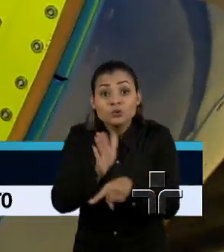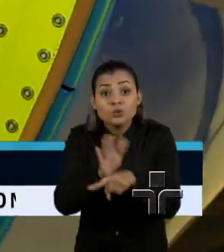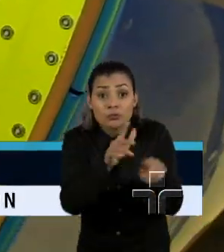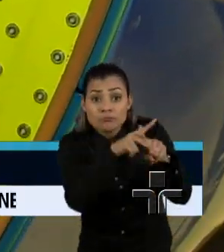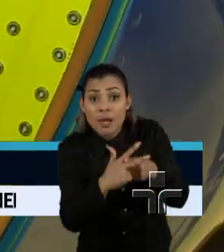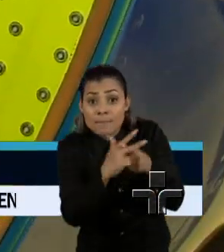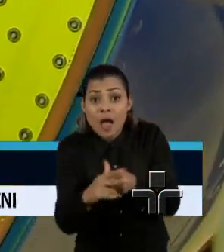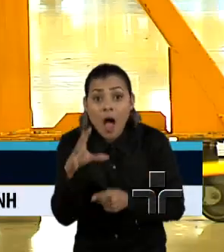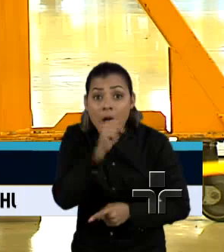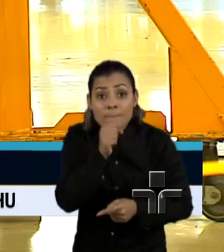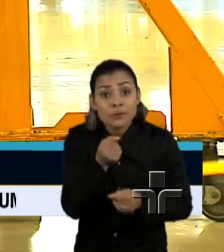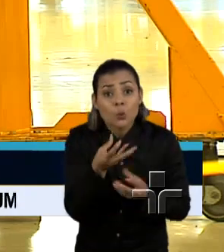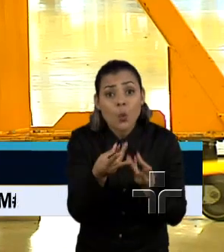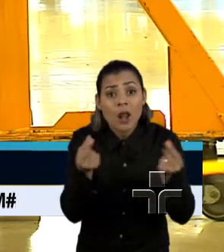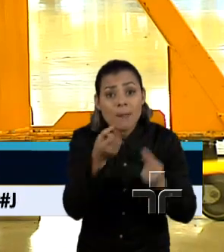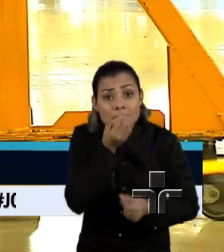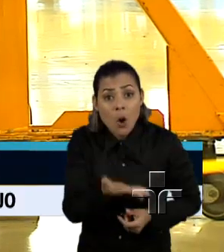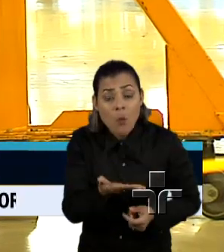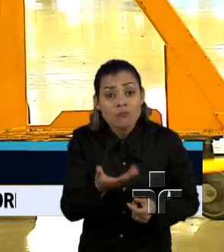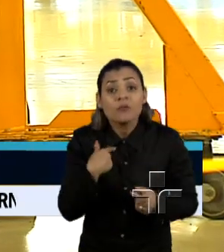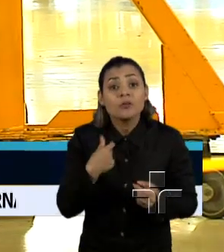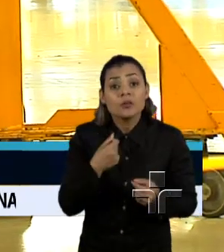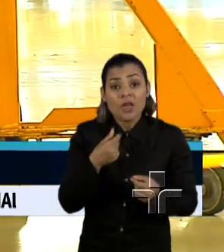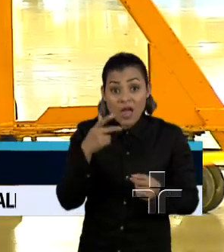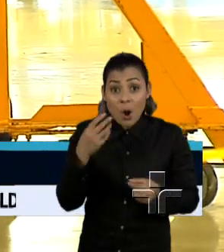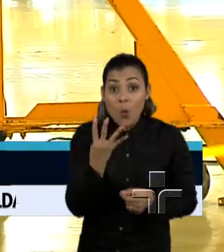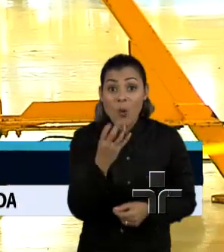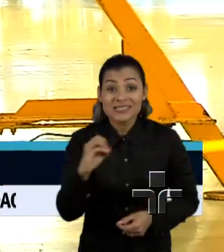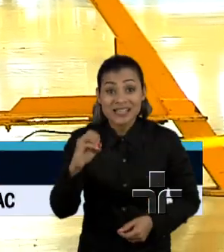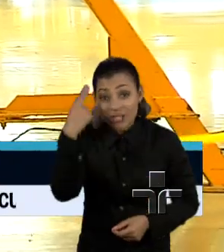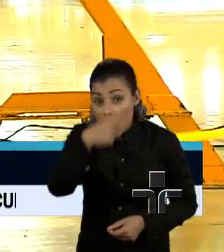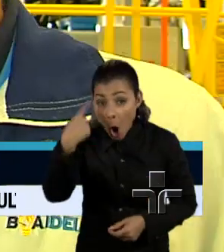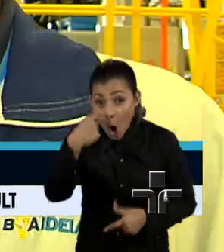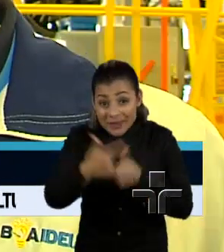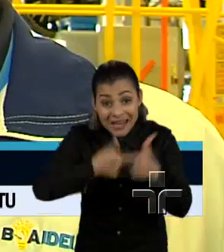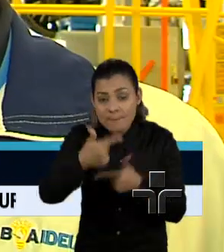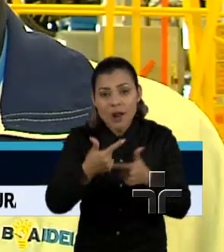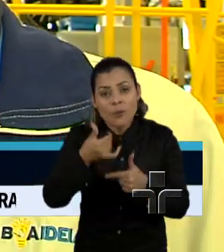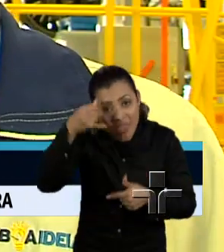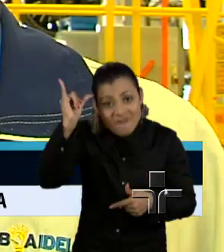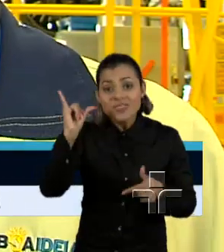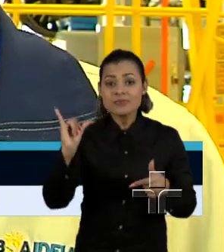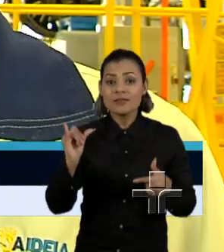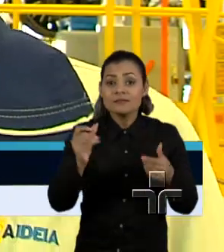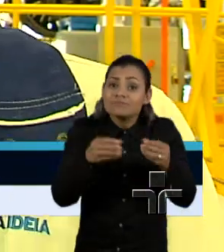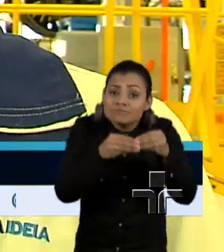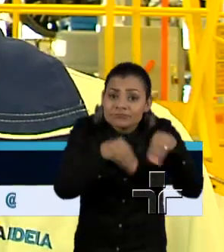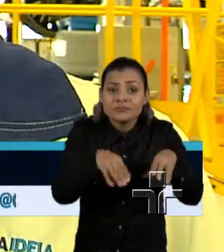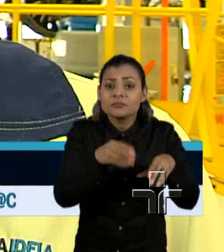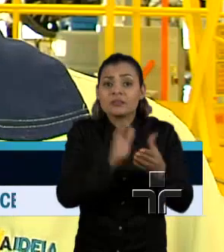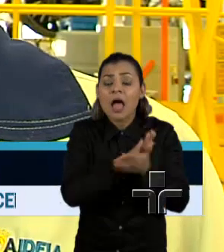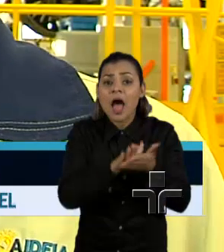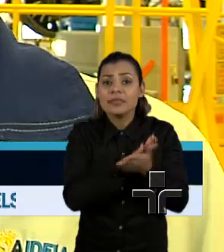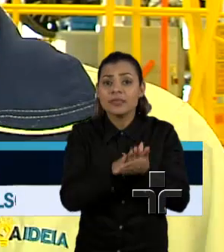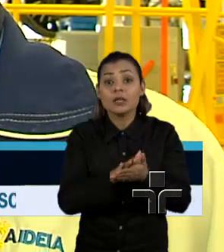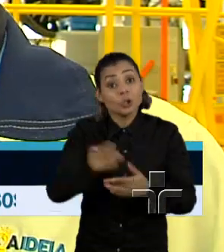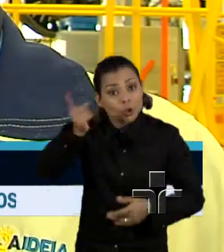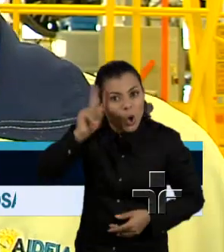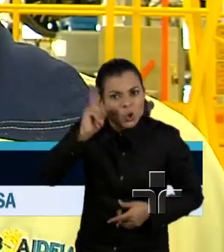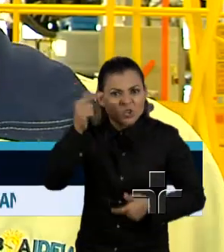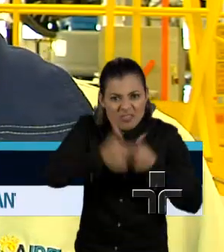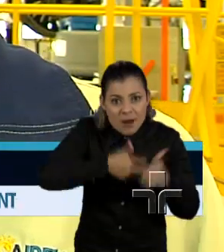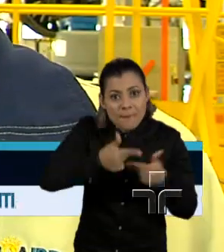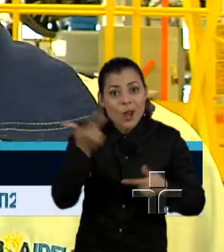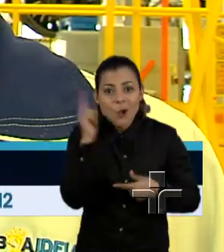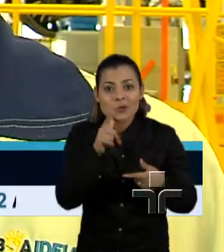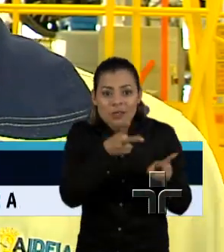forma mais eficiente e poupa cerca de 400 horas de trabalho por ano. E não tem jeito, é quem está no Gemba, quem está no dia a dia que consegue